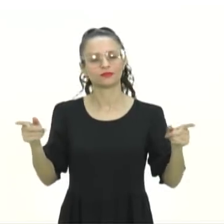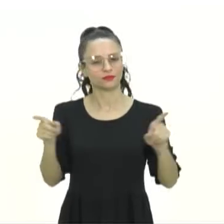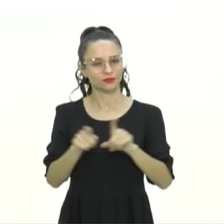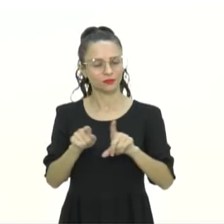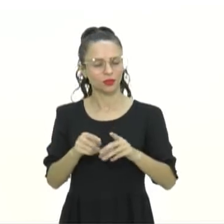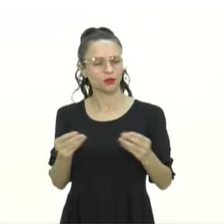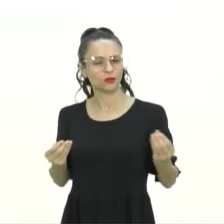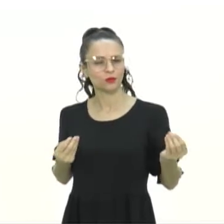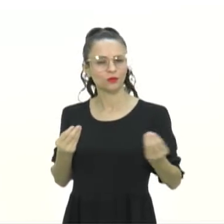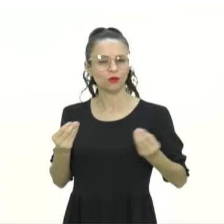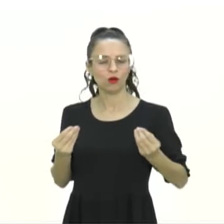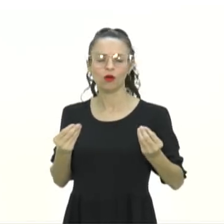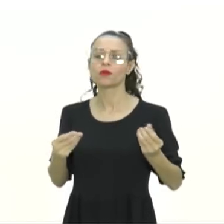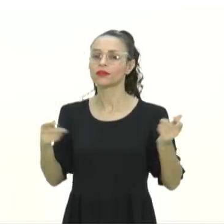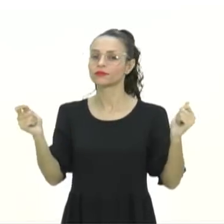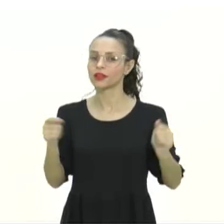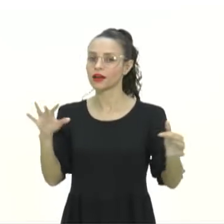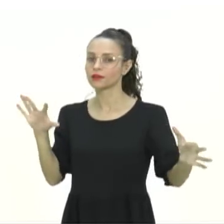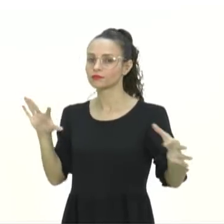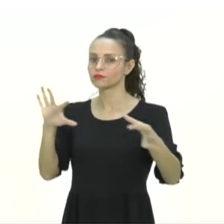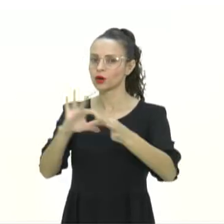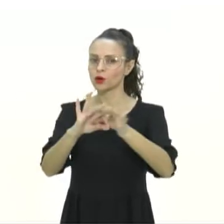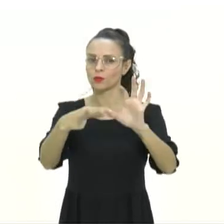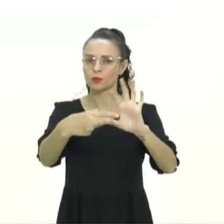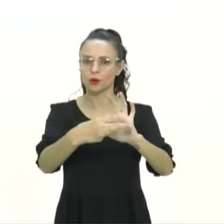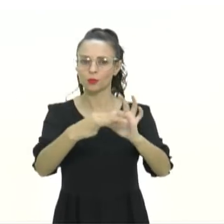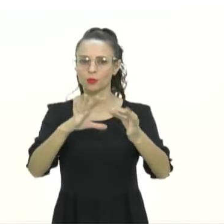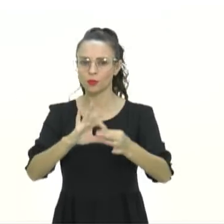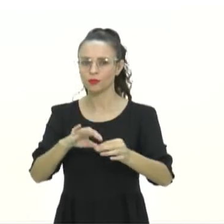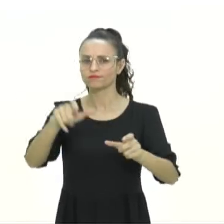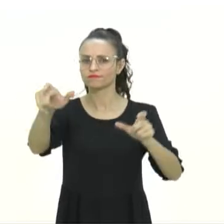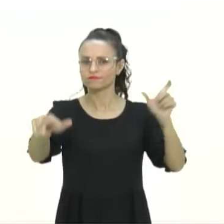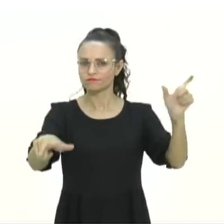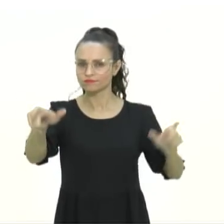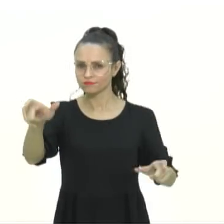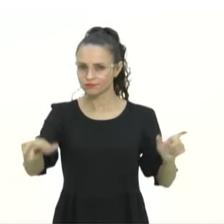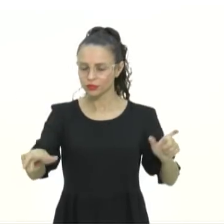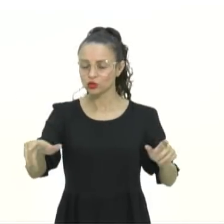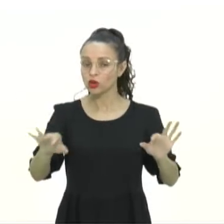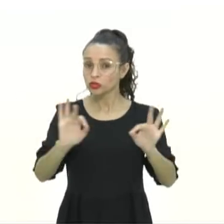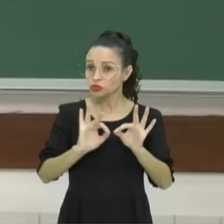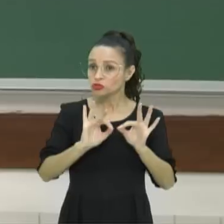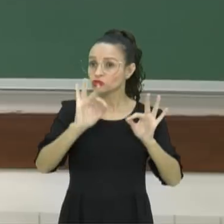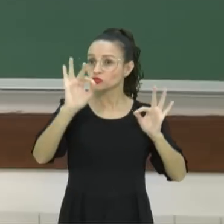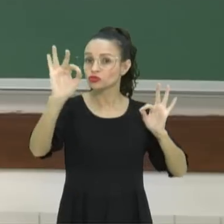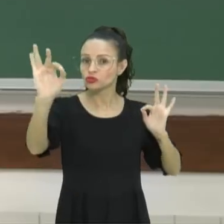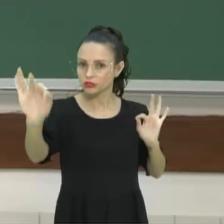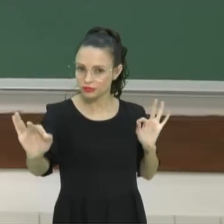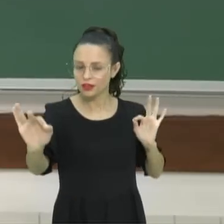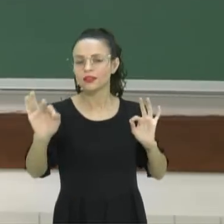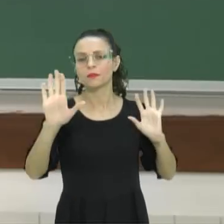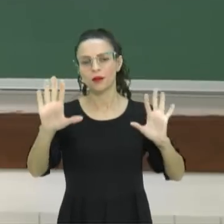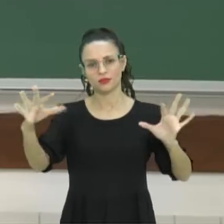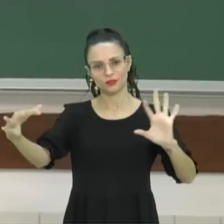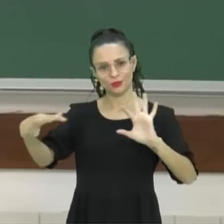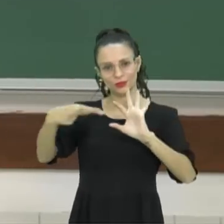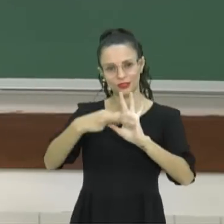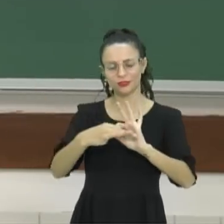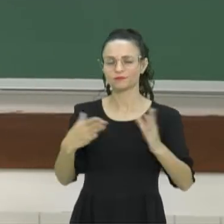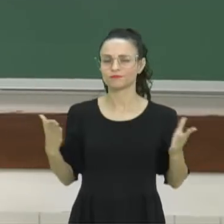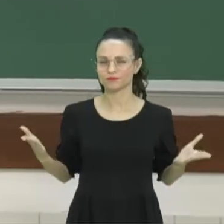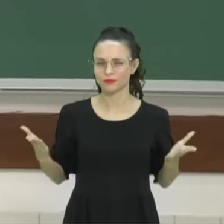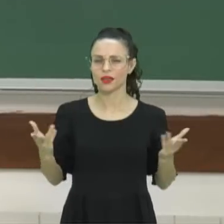quanto possibilitam conexões entre as pessoas, mesmo que estejam distantes fisicamente. Ora,